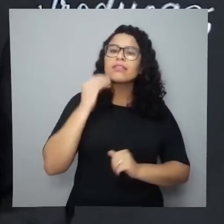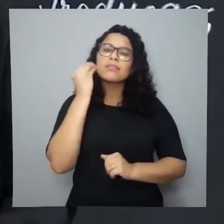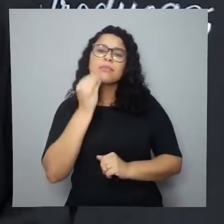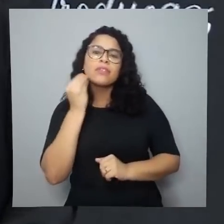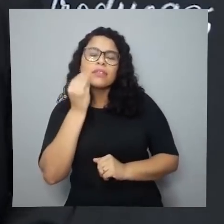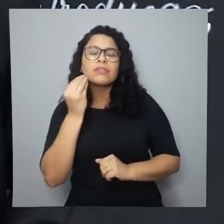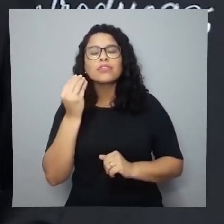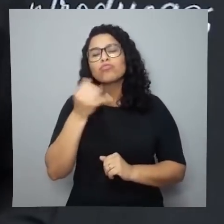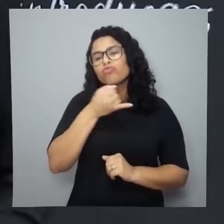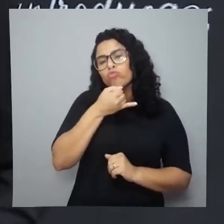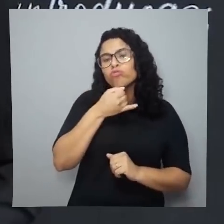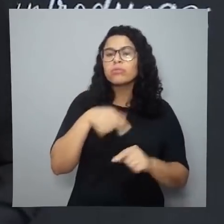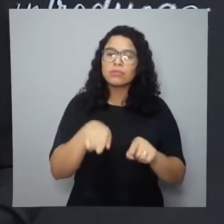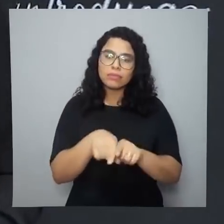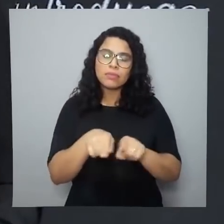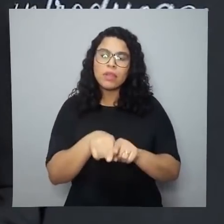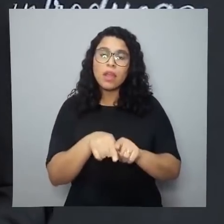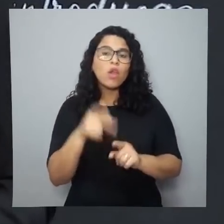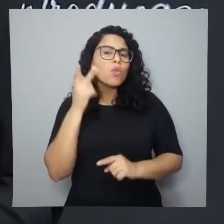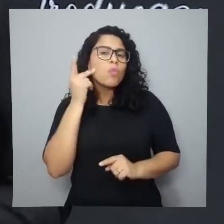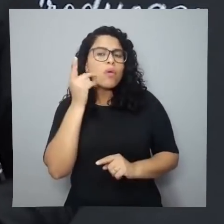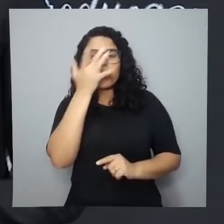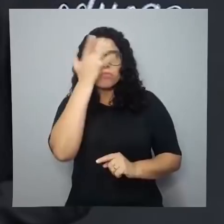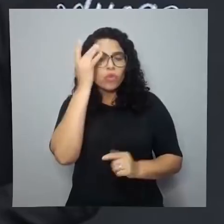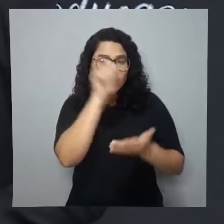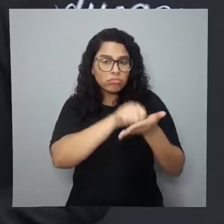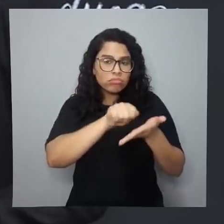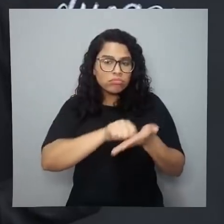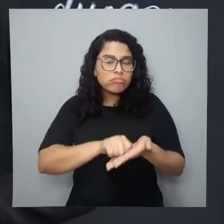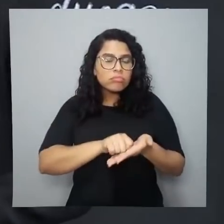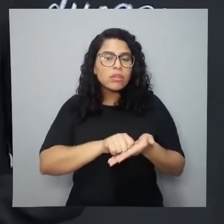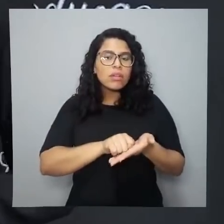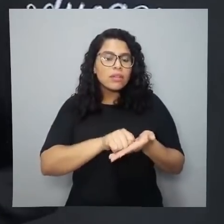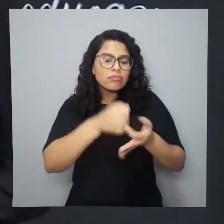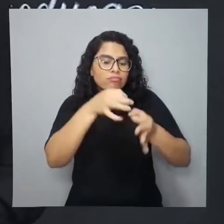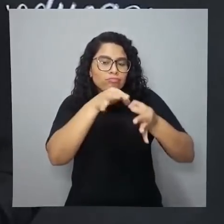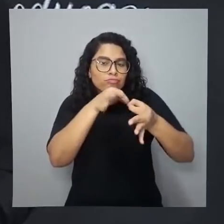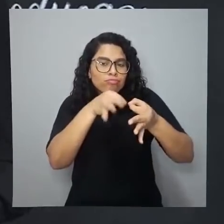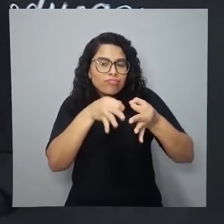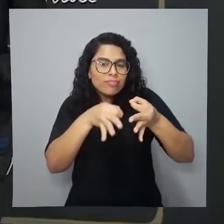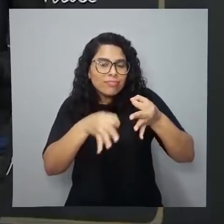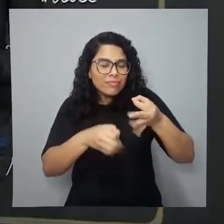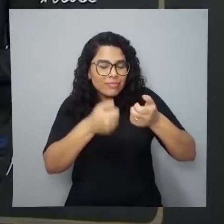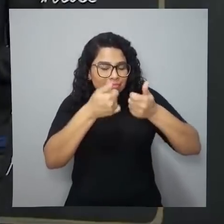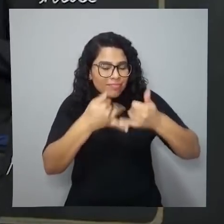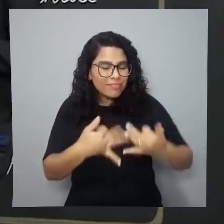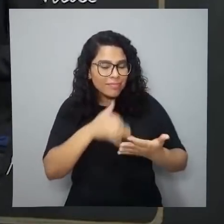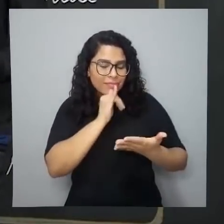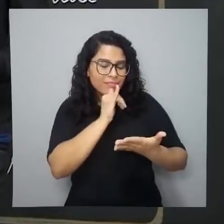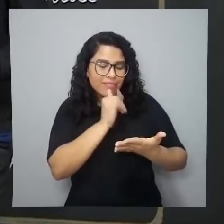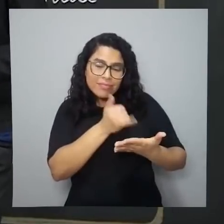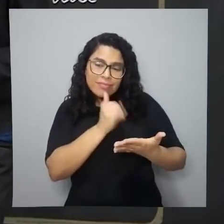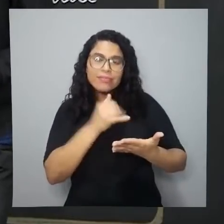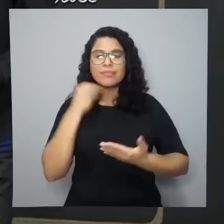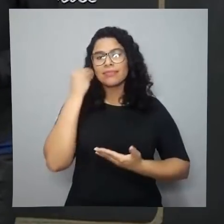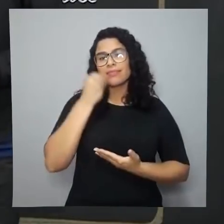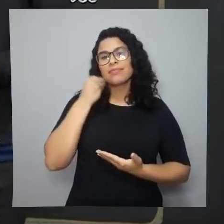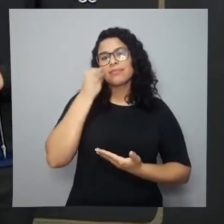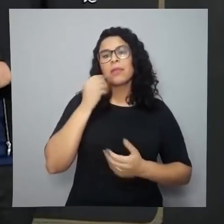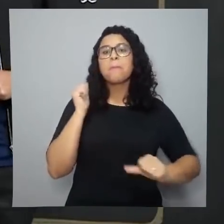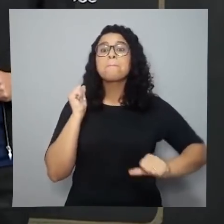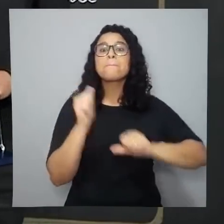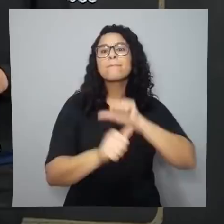experiências tristes. É muito comum que o autor do diário apresente detalhes, apresente descrições, narrações daquelas experiências